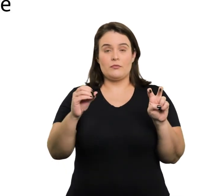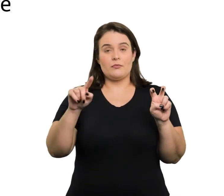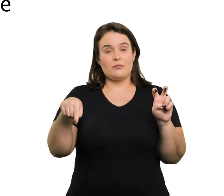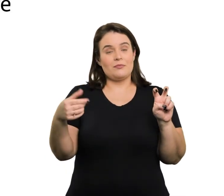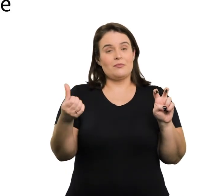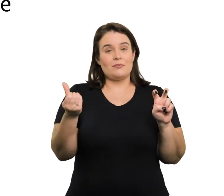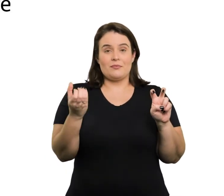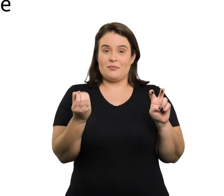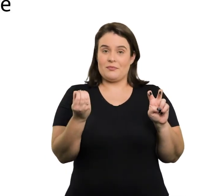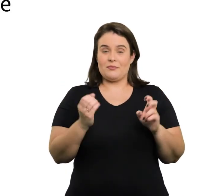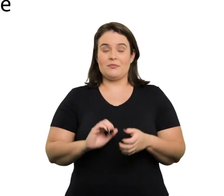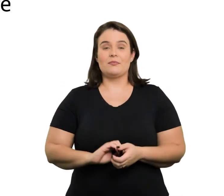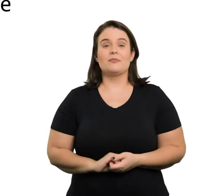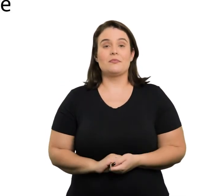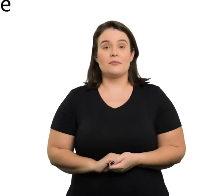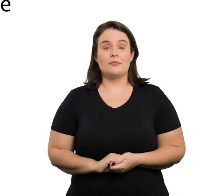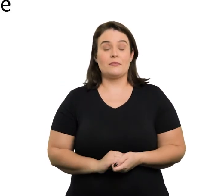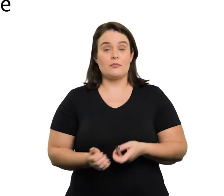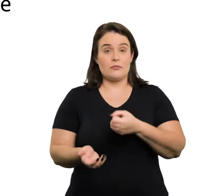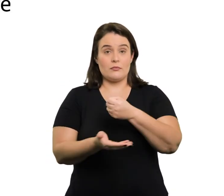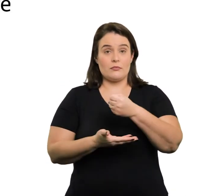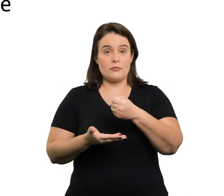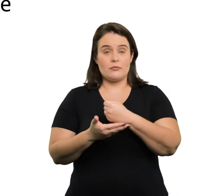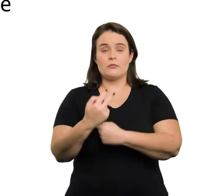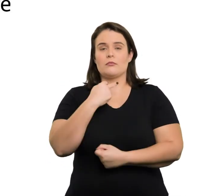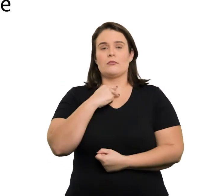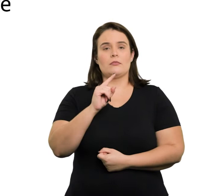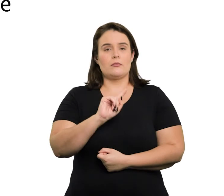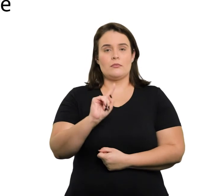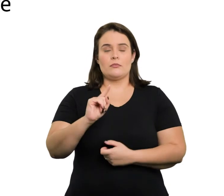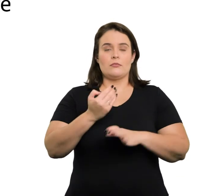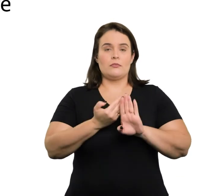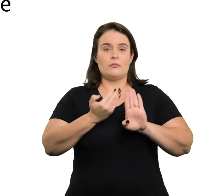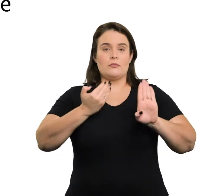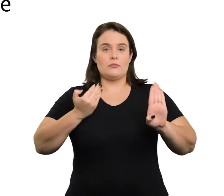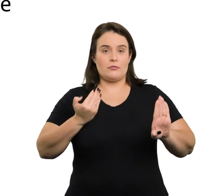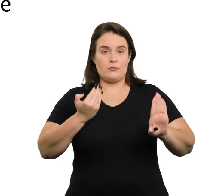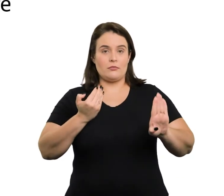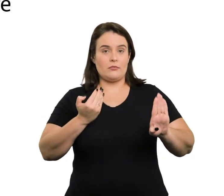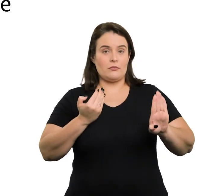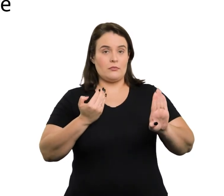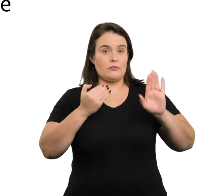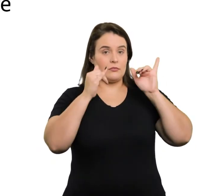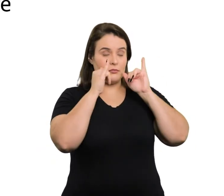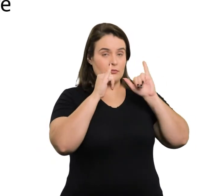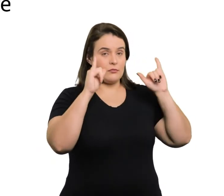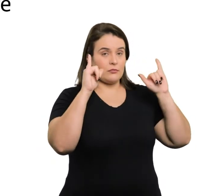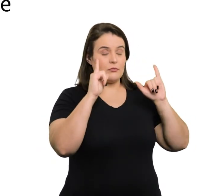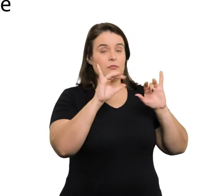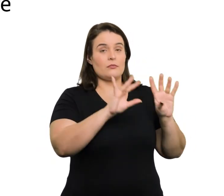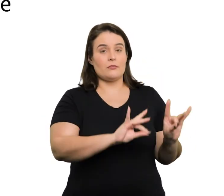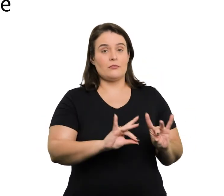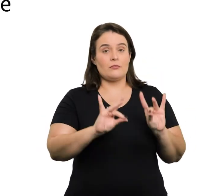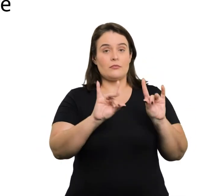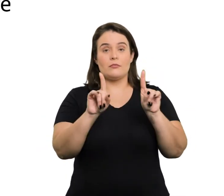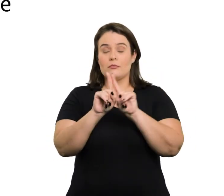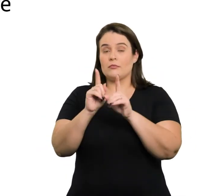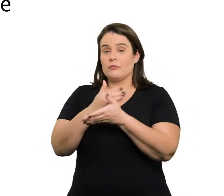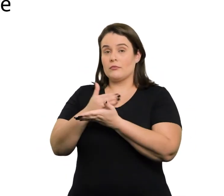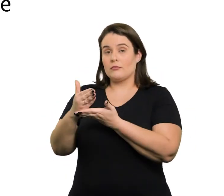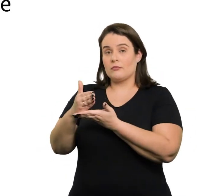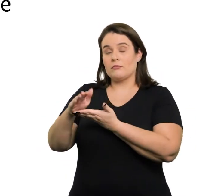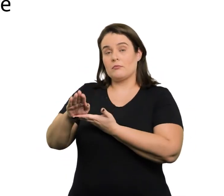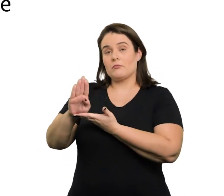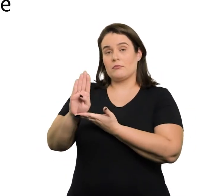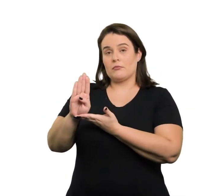metro e 0,60 metro. Na base, não pode haver afastamento entre a sinalização tátil e